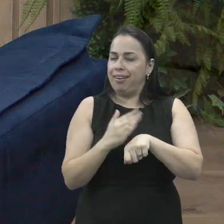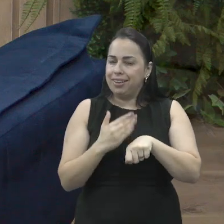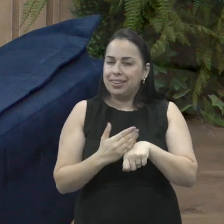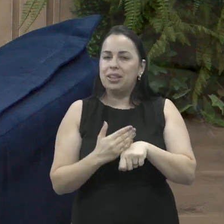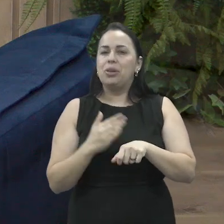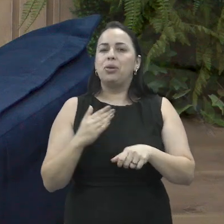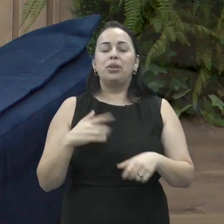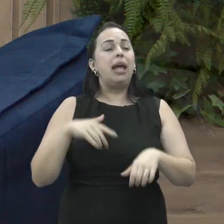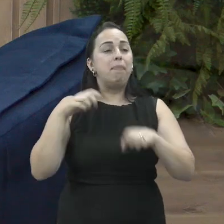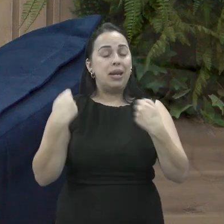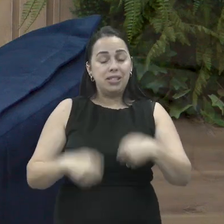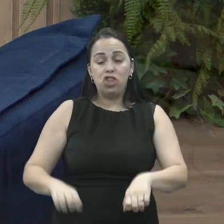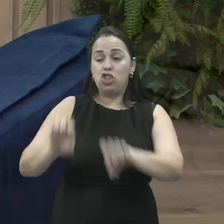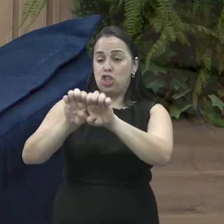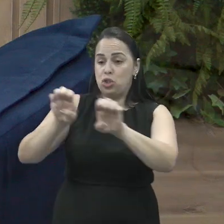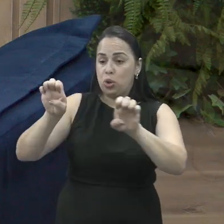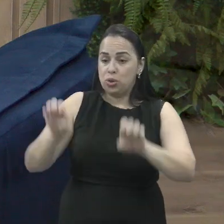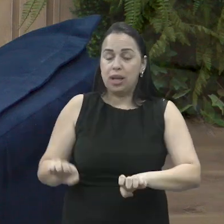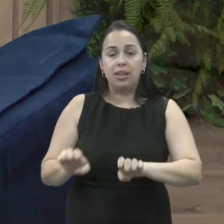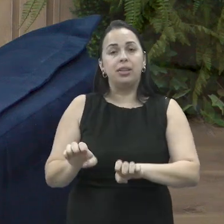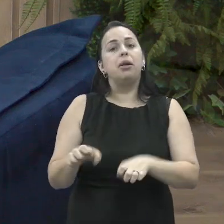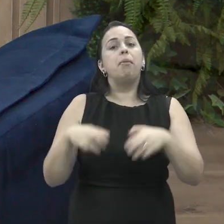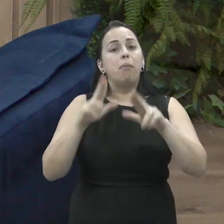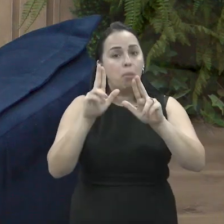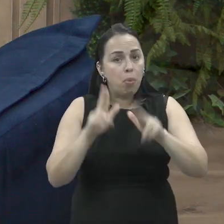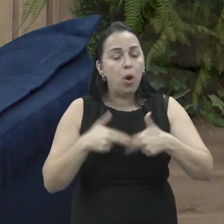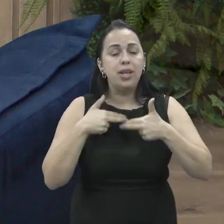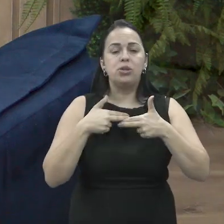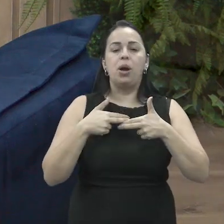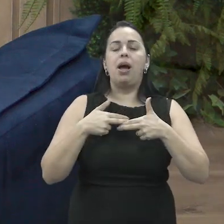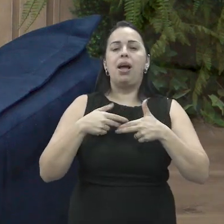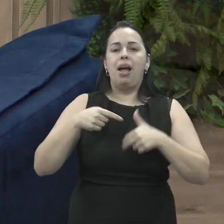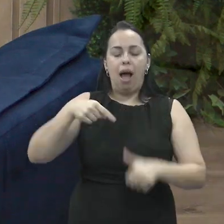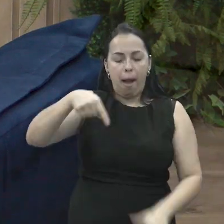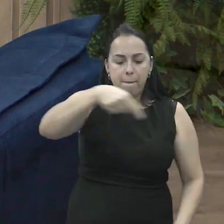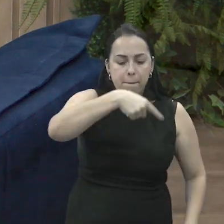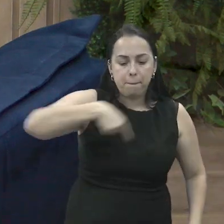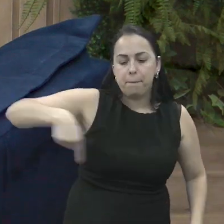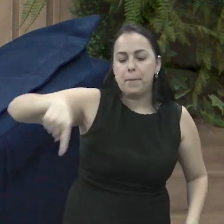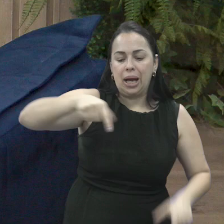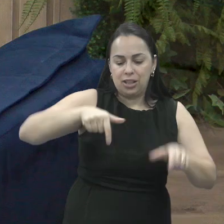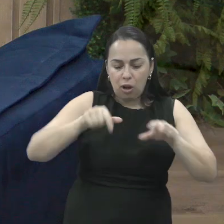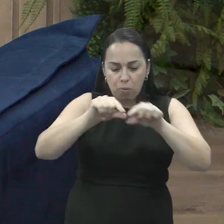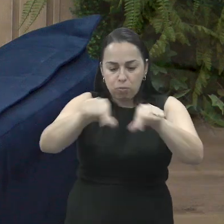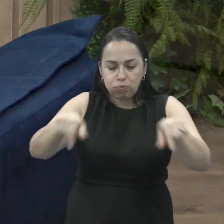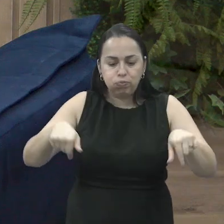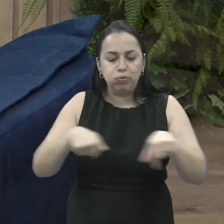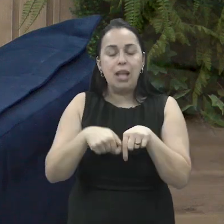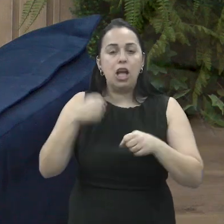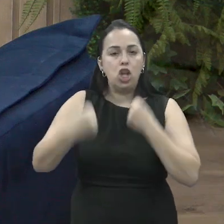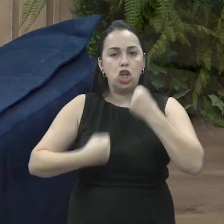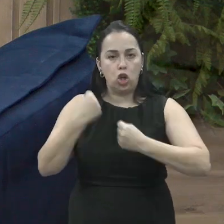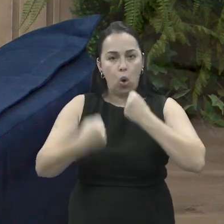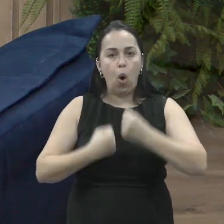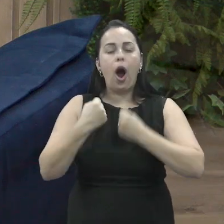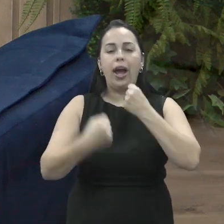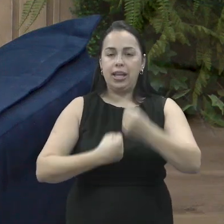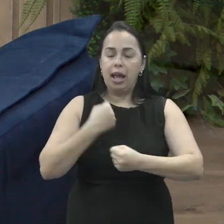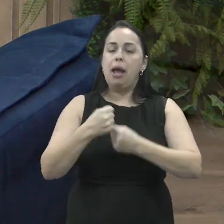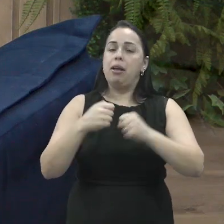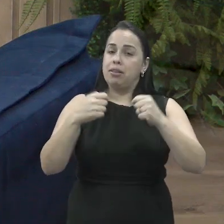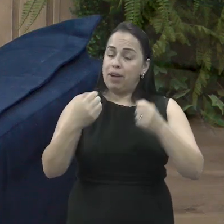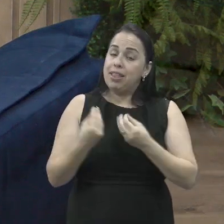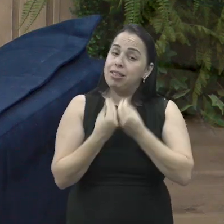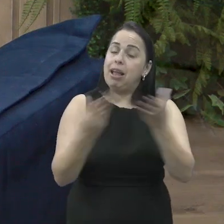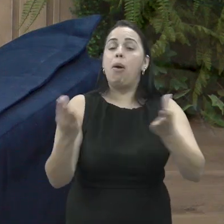mais personalizado, com mais estrutura, que a pista de tartan traria isso, né? E aí, um projeto meu